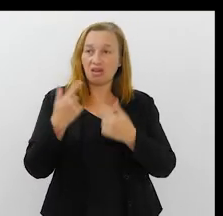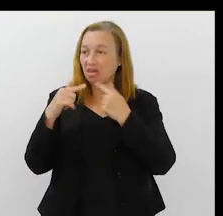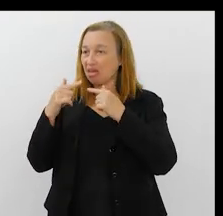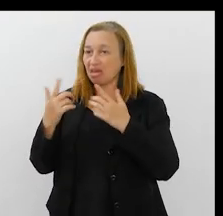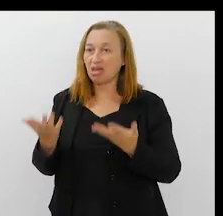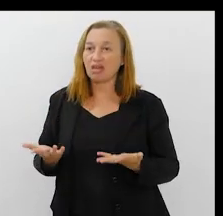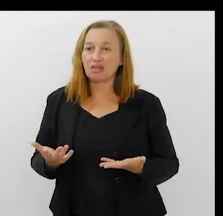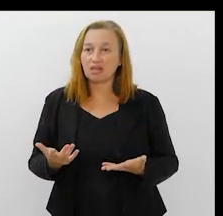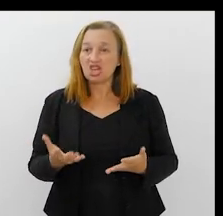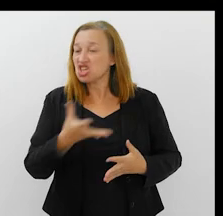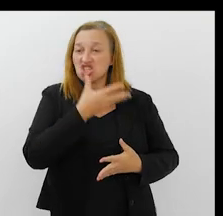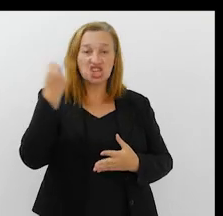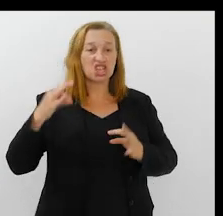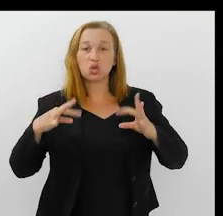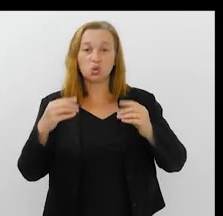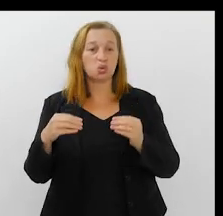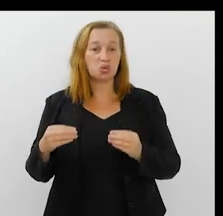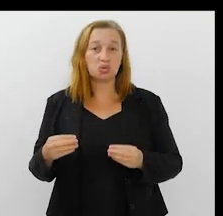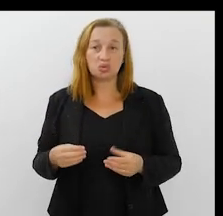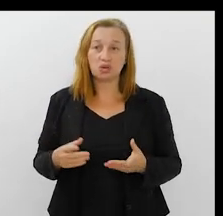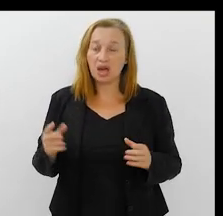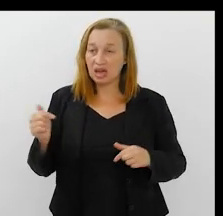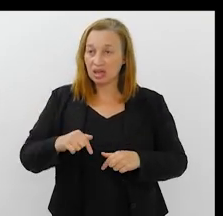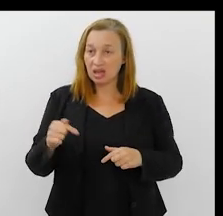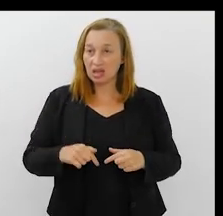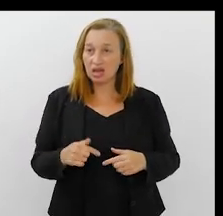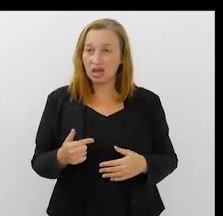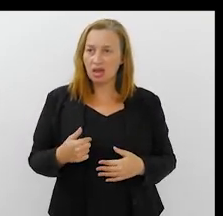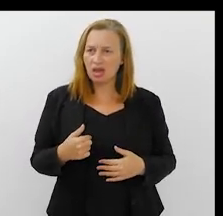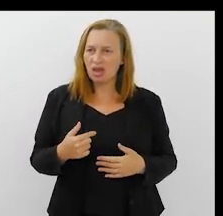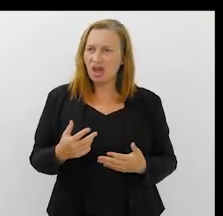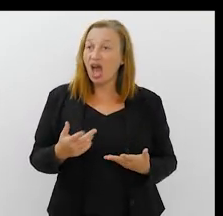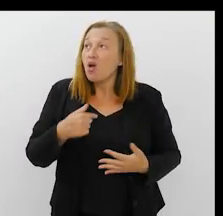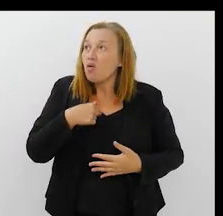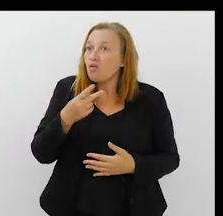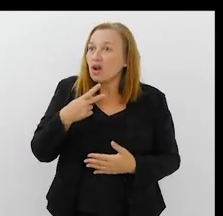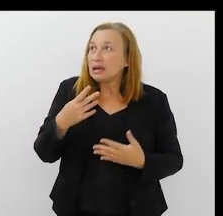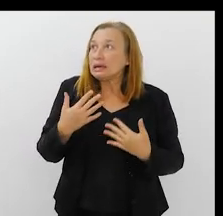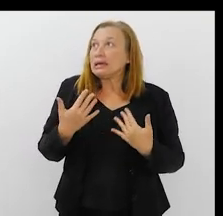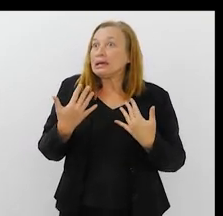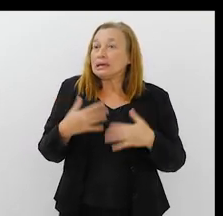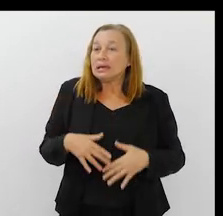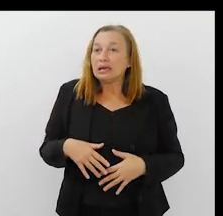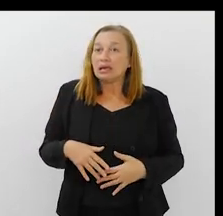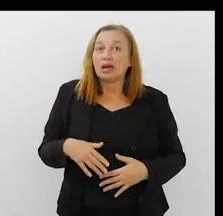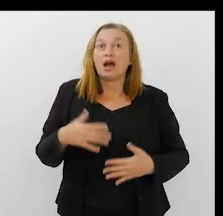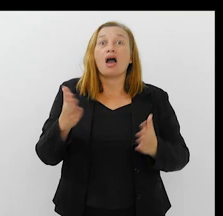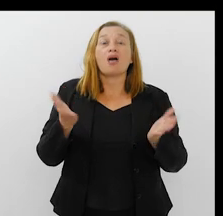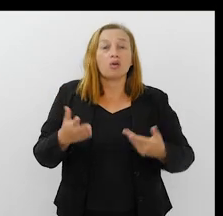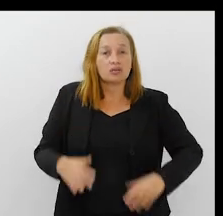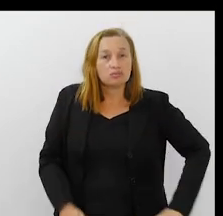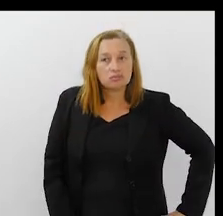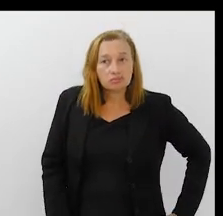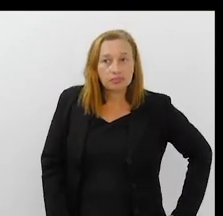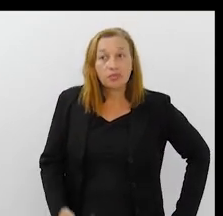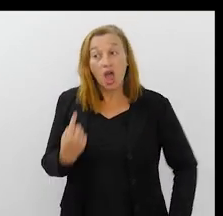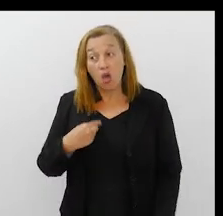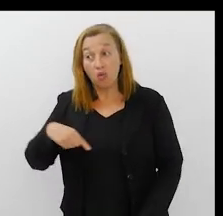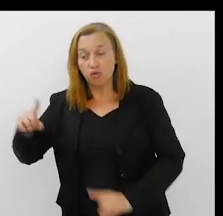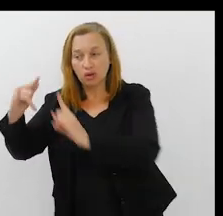Aí ele chegou e falou, olha, esquece tudo que está aqui. Eu falei, aí me deu aquela sensação, e